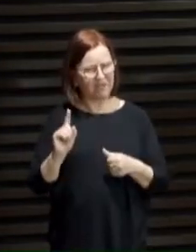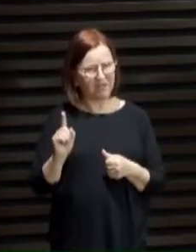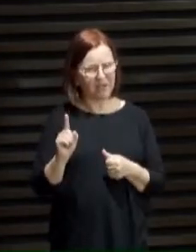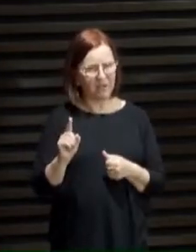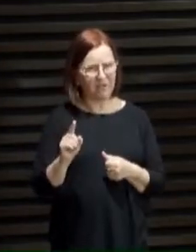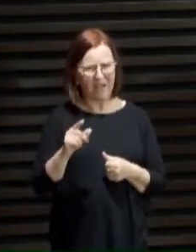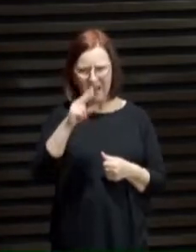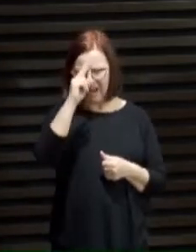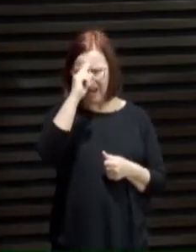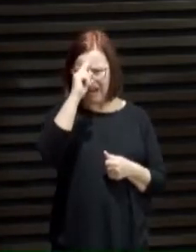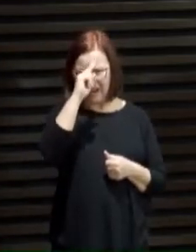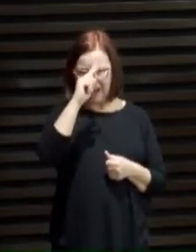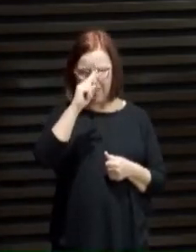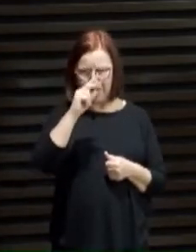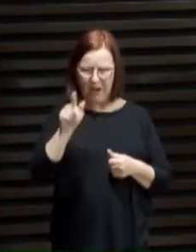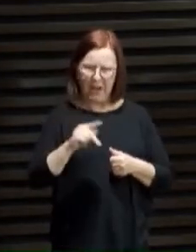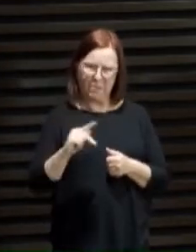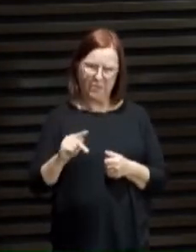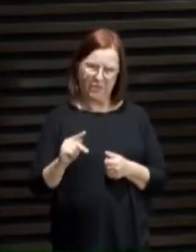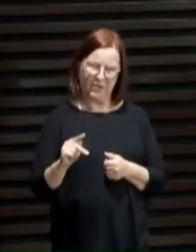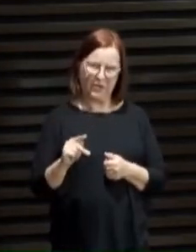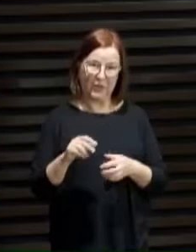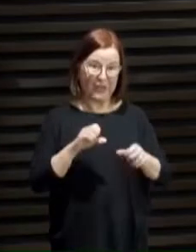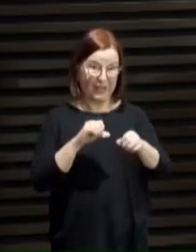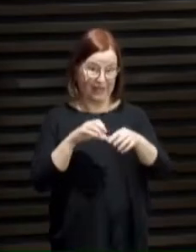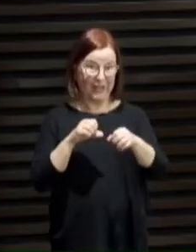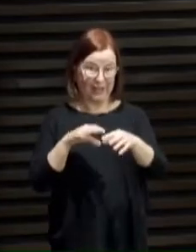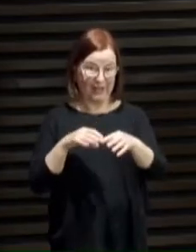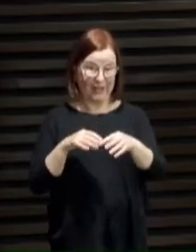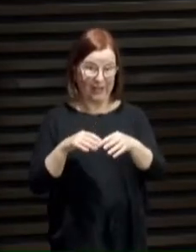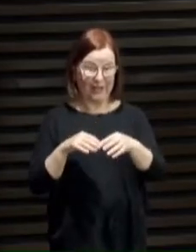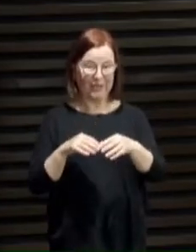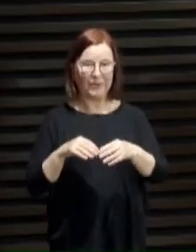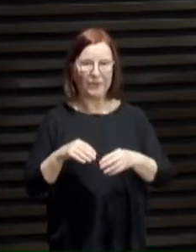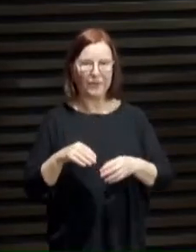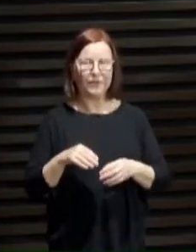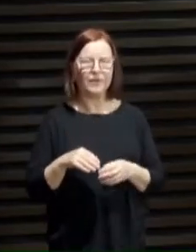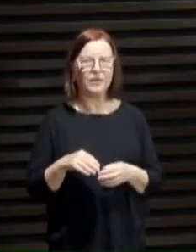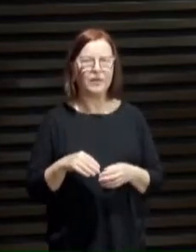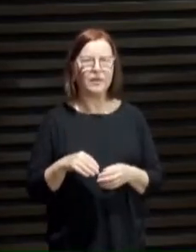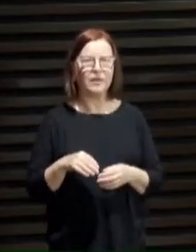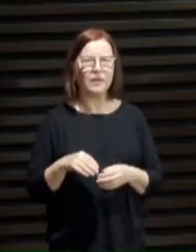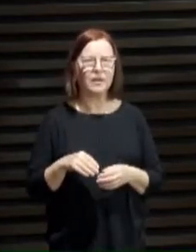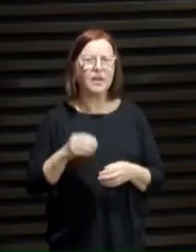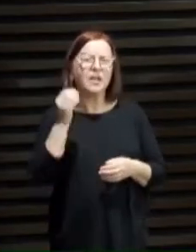professora de ciência te ensinou sobre o crescimento de seres vivos, qual foi a experiência que ela te deu?